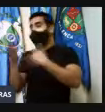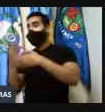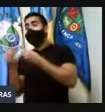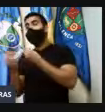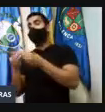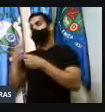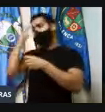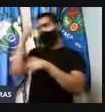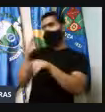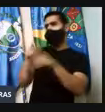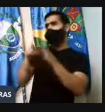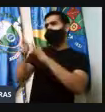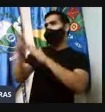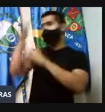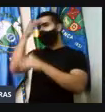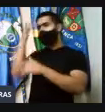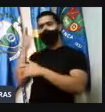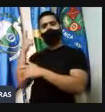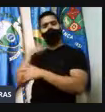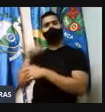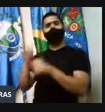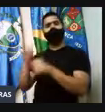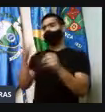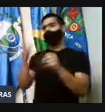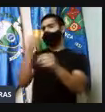as pessoas certas para executar